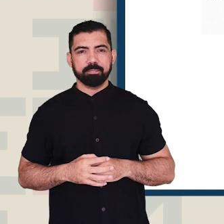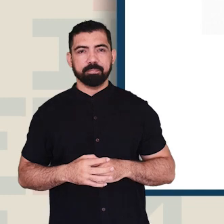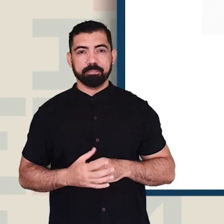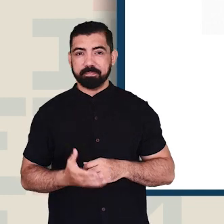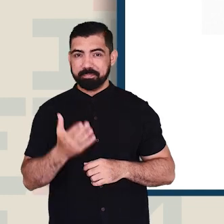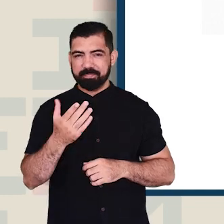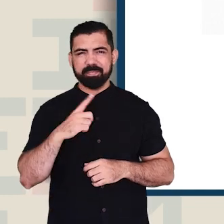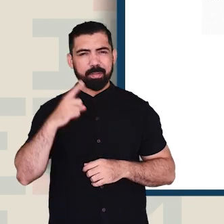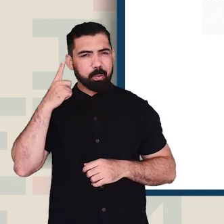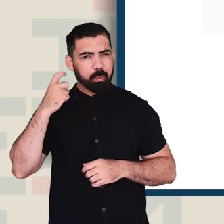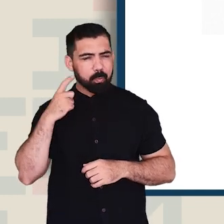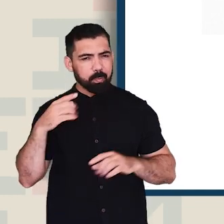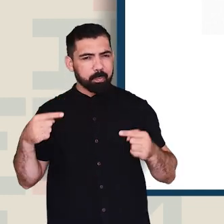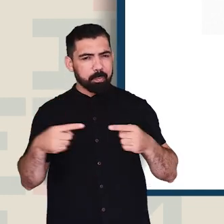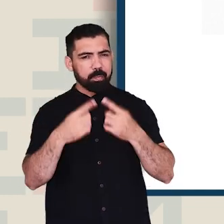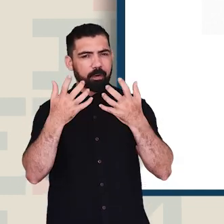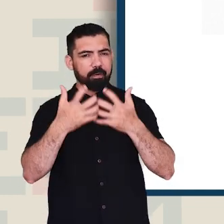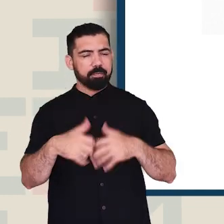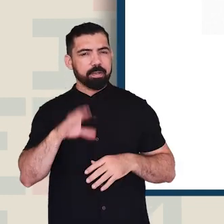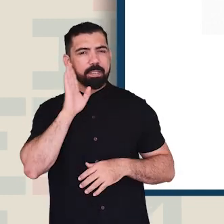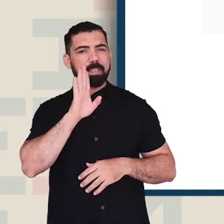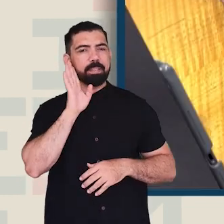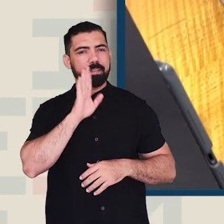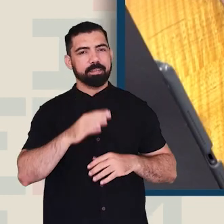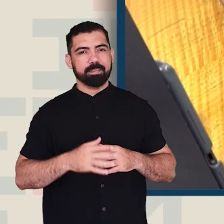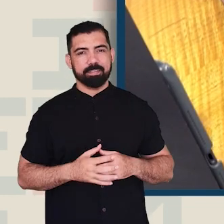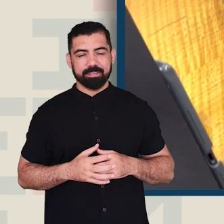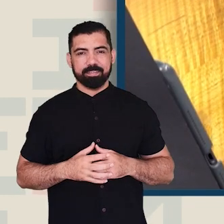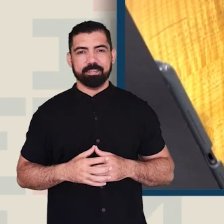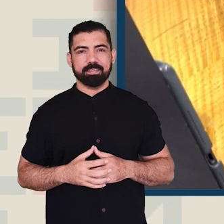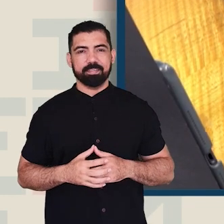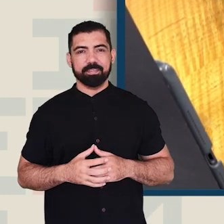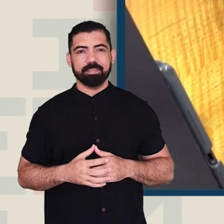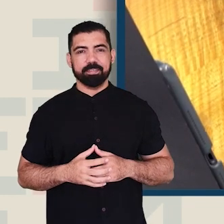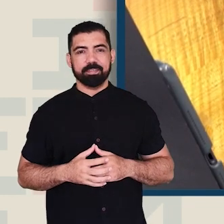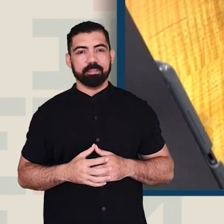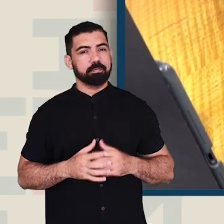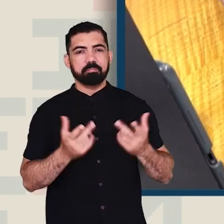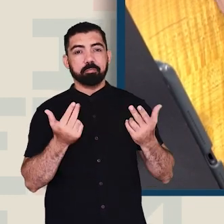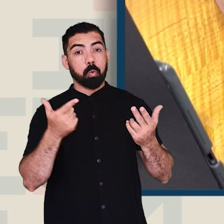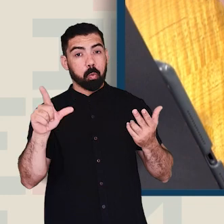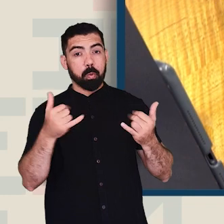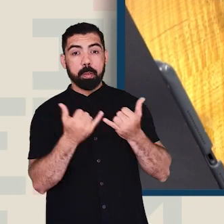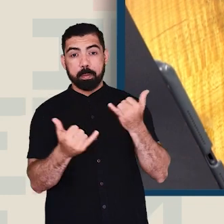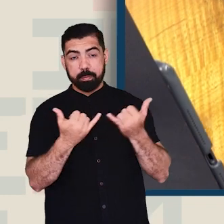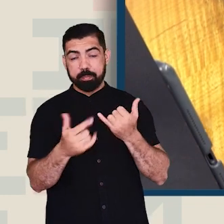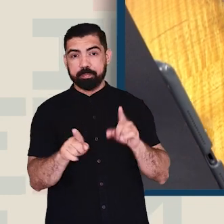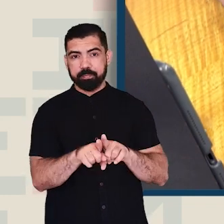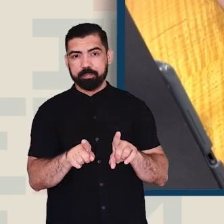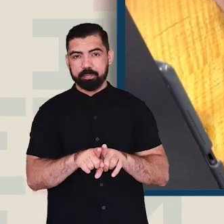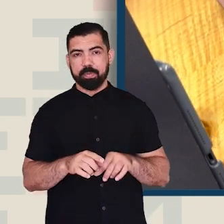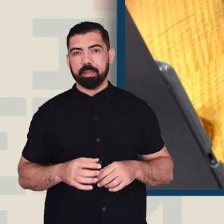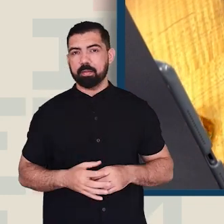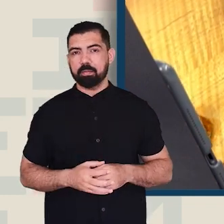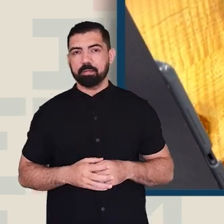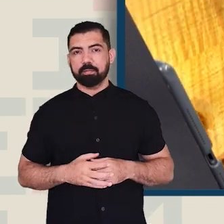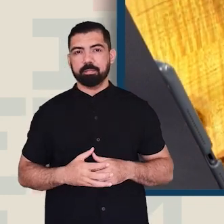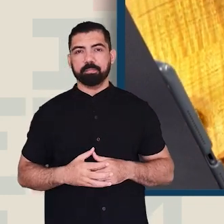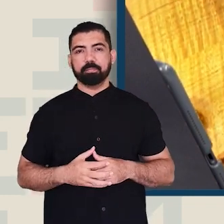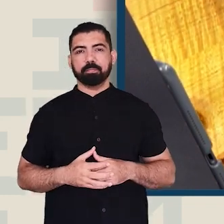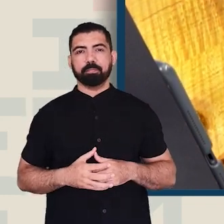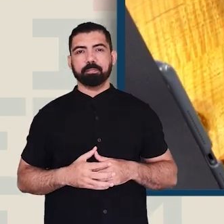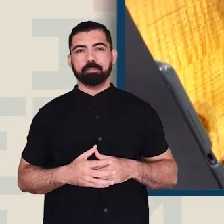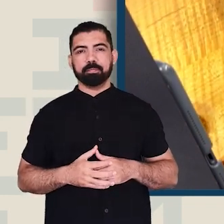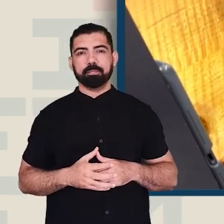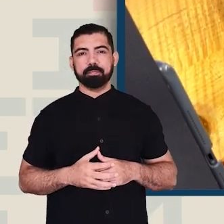Né? Tem uma sonoridade muito bacana. E depois... aqui é a mesma coisa. Ou então, fica